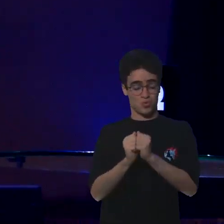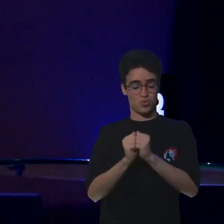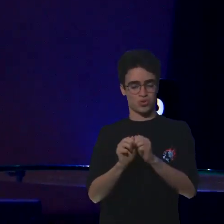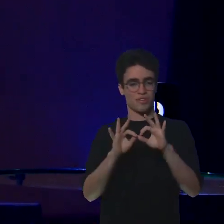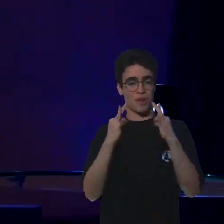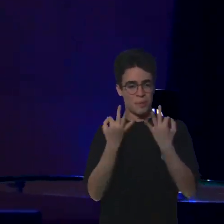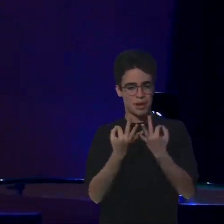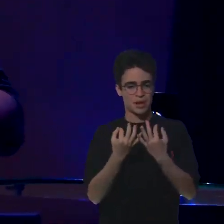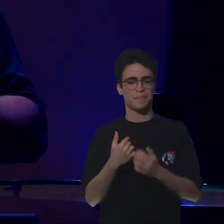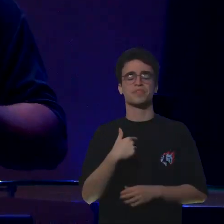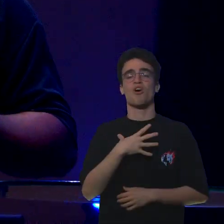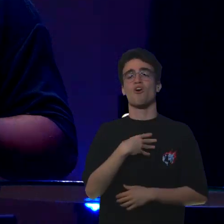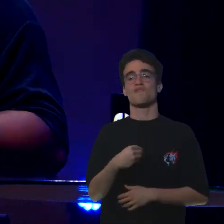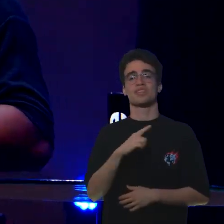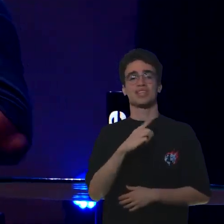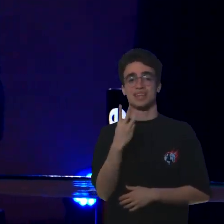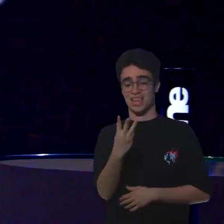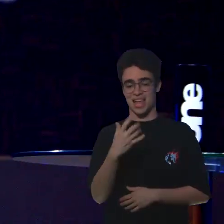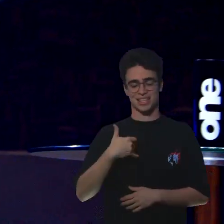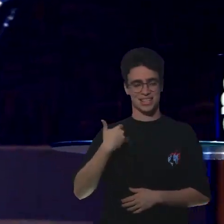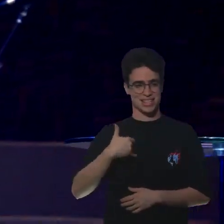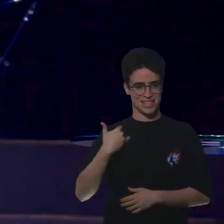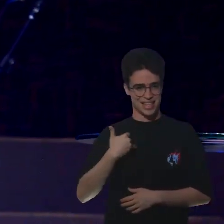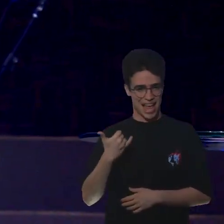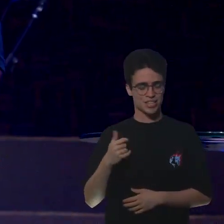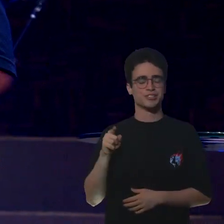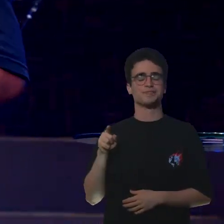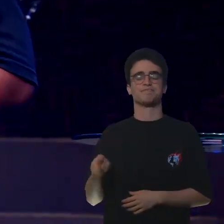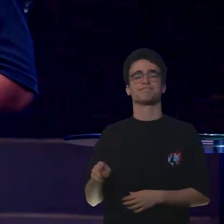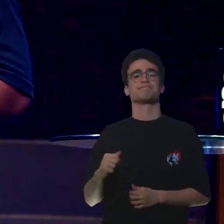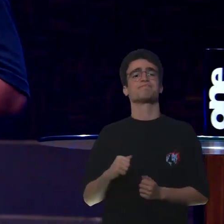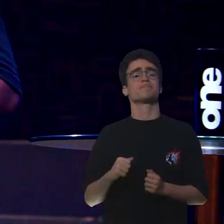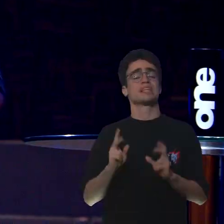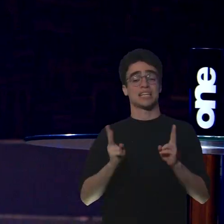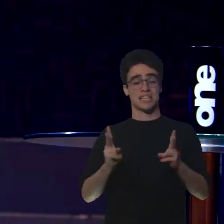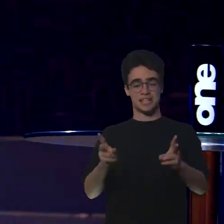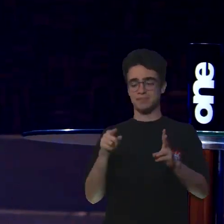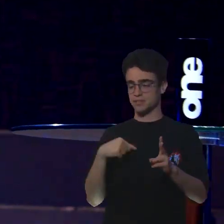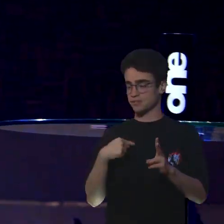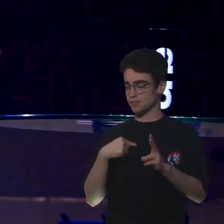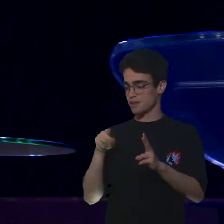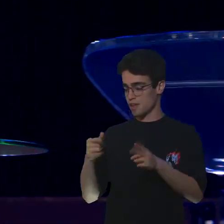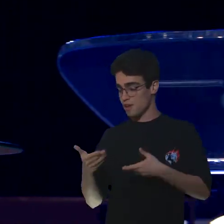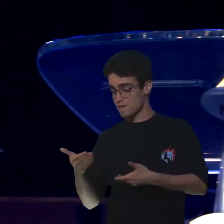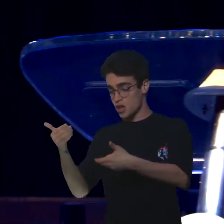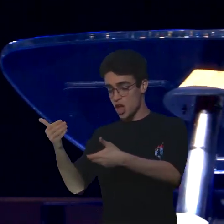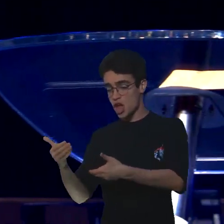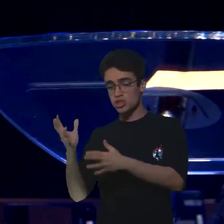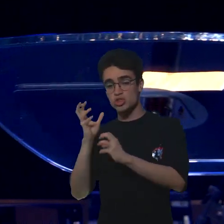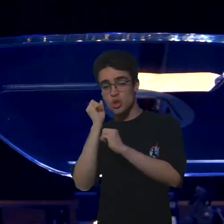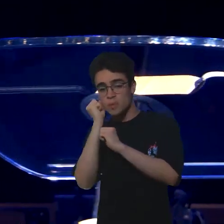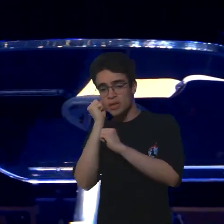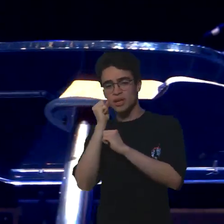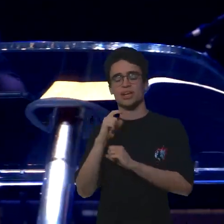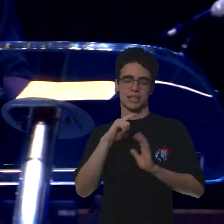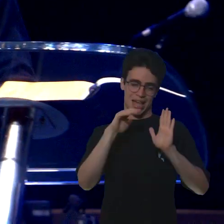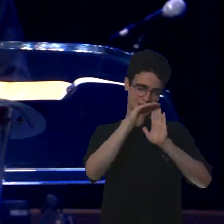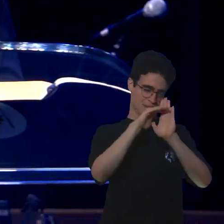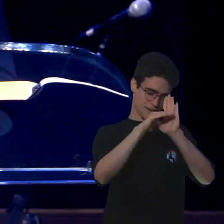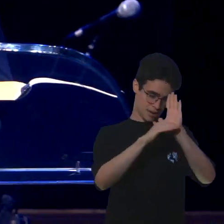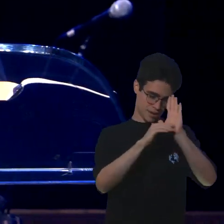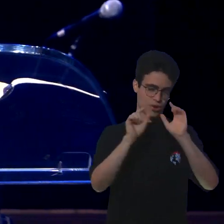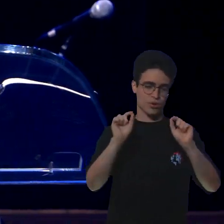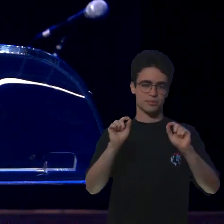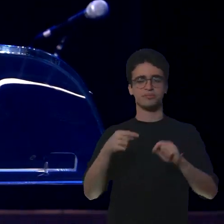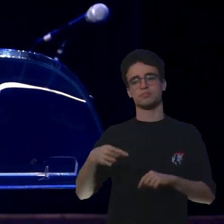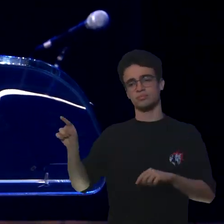Eu tenho um filho de 3 anos, o nome dele é Noah. E sempre que eu vou colocar ele para dormir, a gente tem uma rotina. A gente